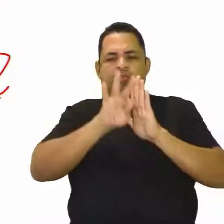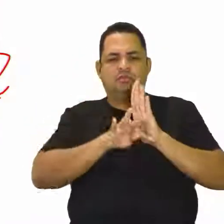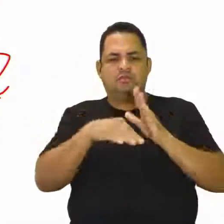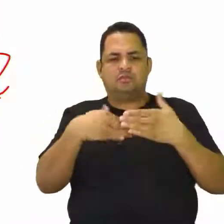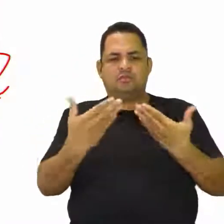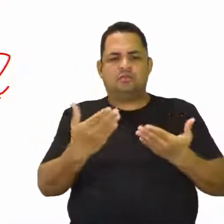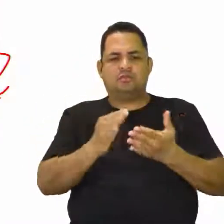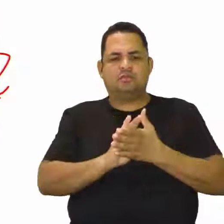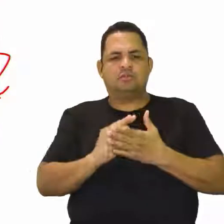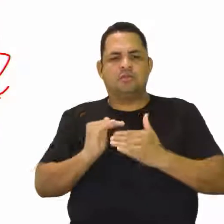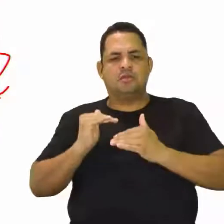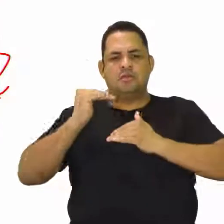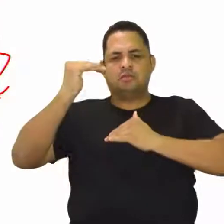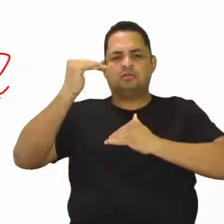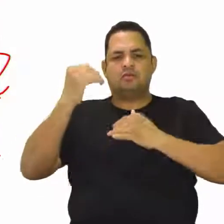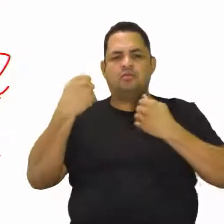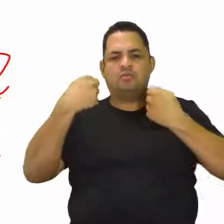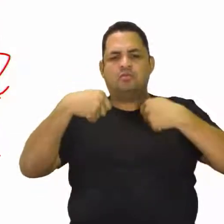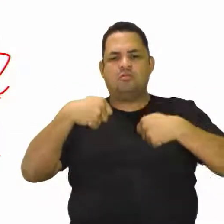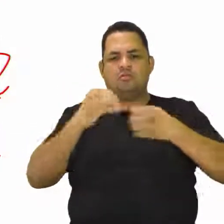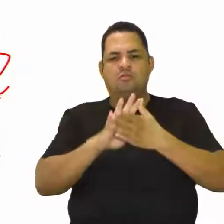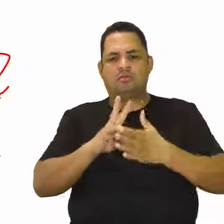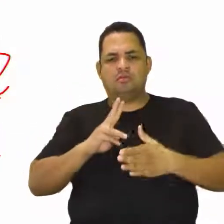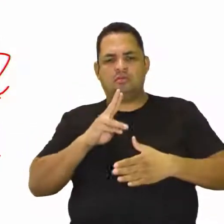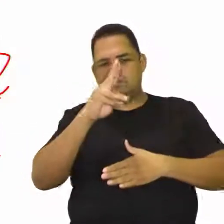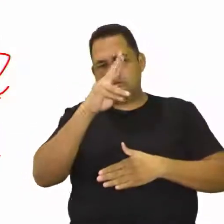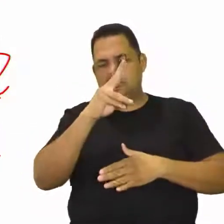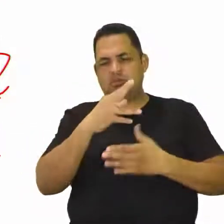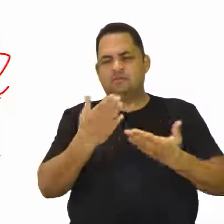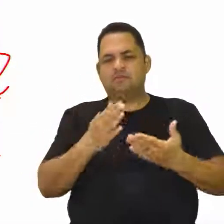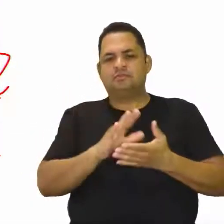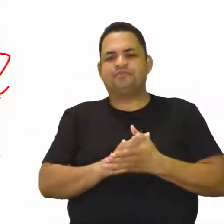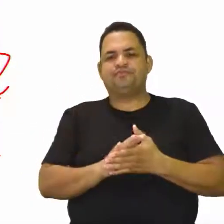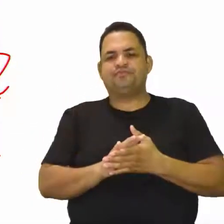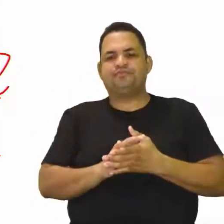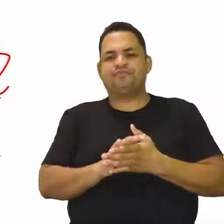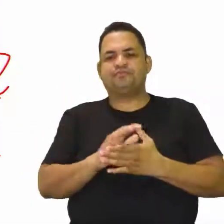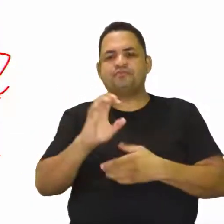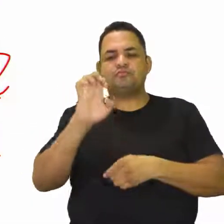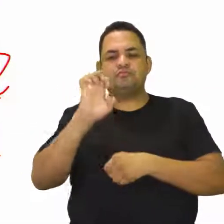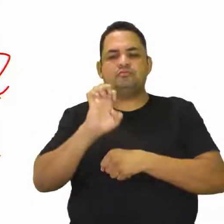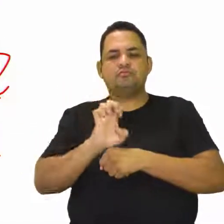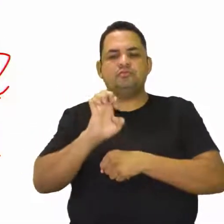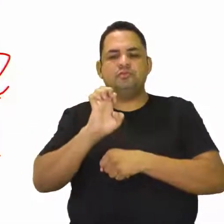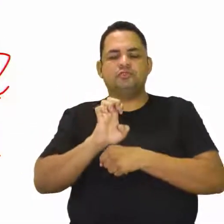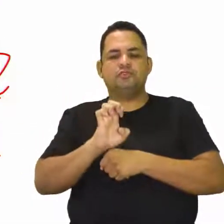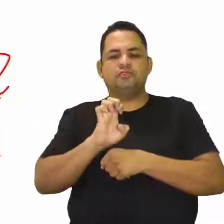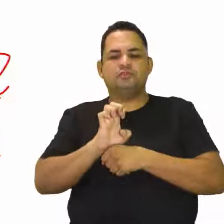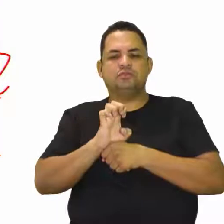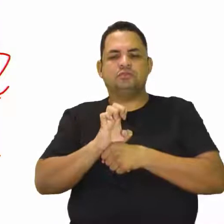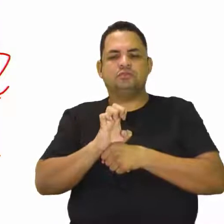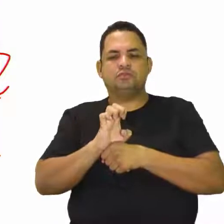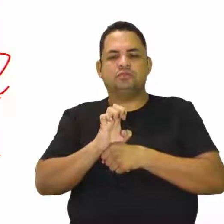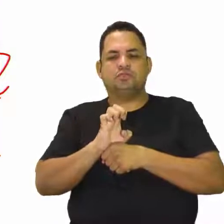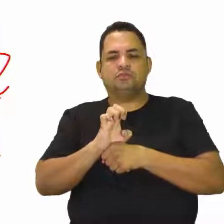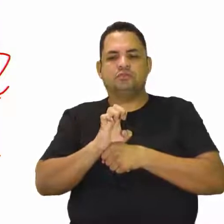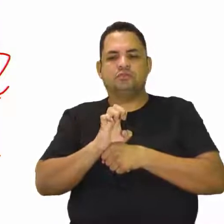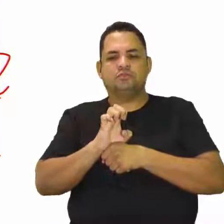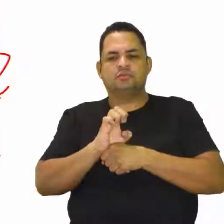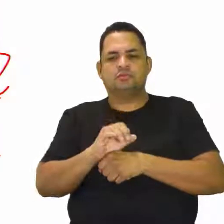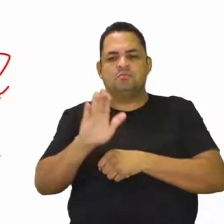vai acabar alcançando o poder e vai fortalecer o Estado nazista.